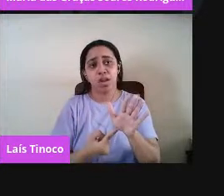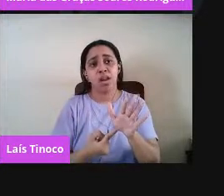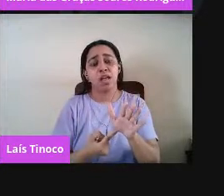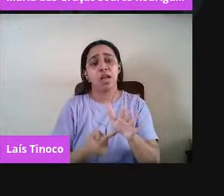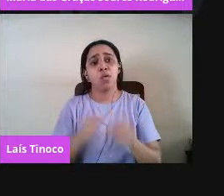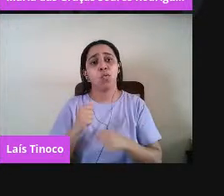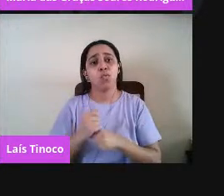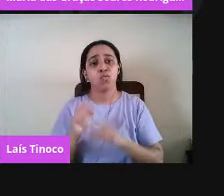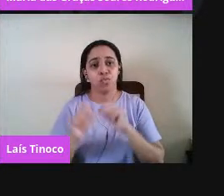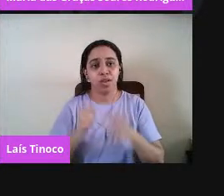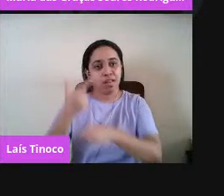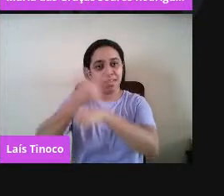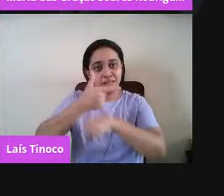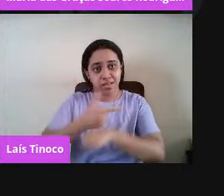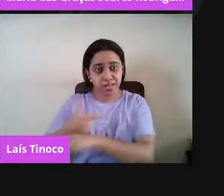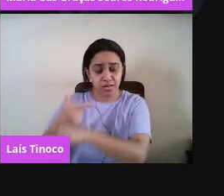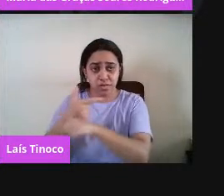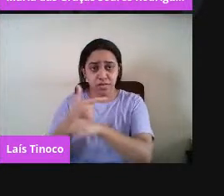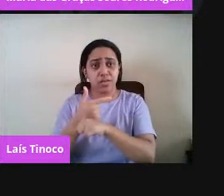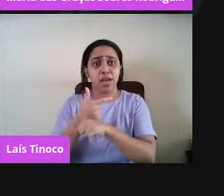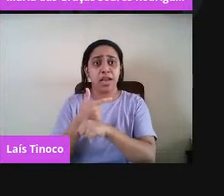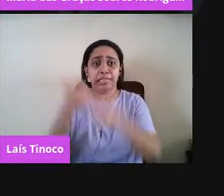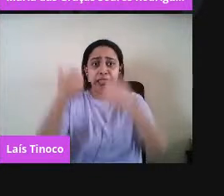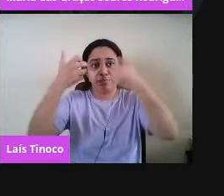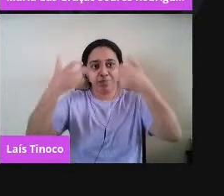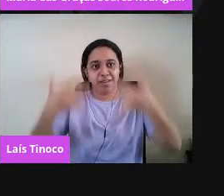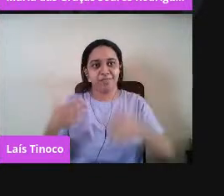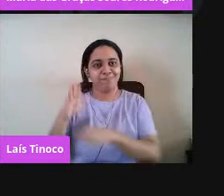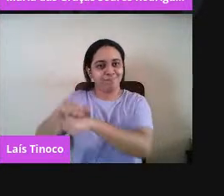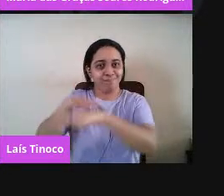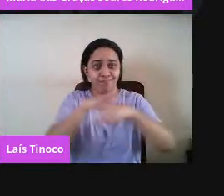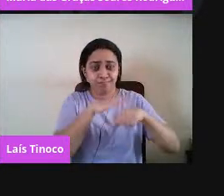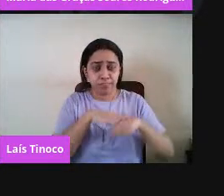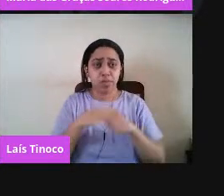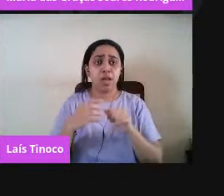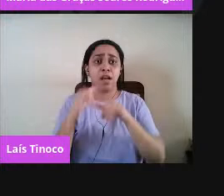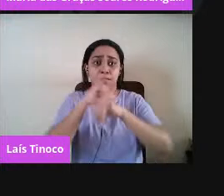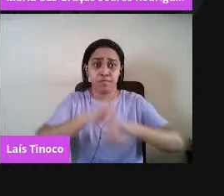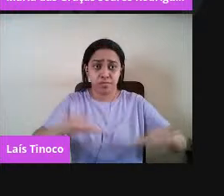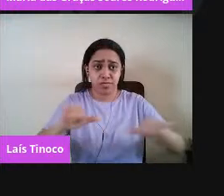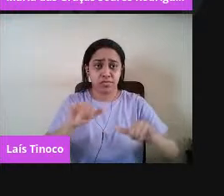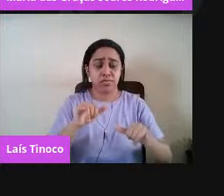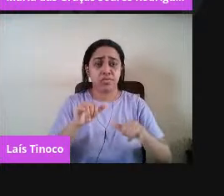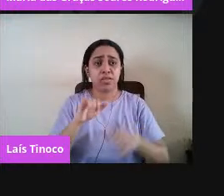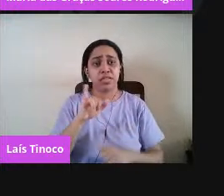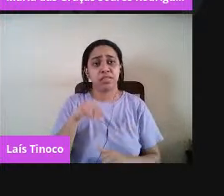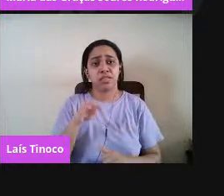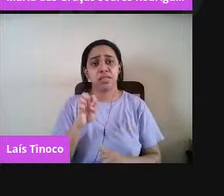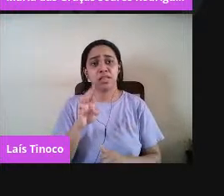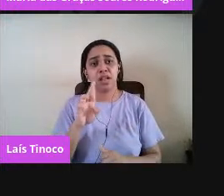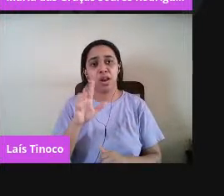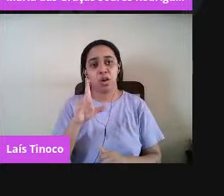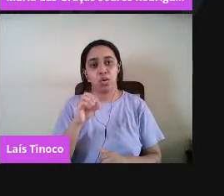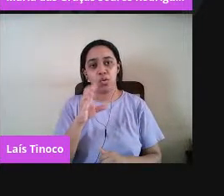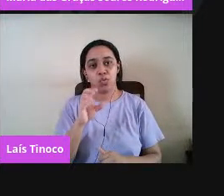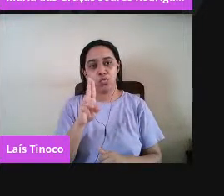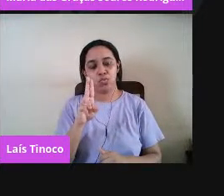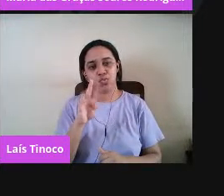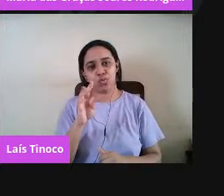no esquema são autoexplicativos. Anunciam para o interlocutor as modalidades oral, escritural, icônica e